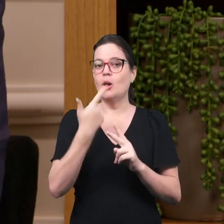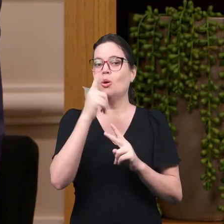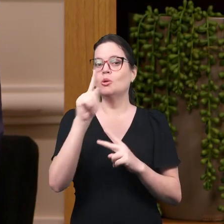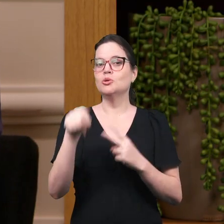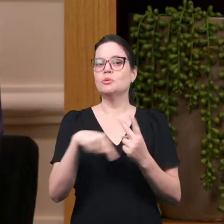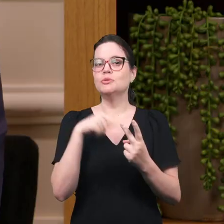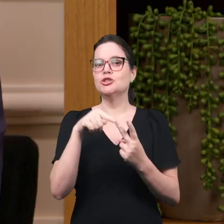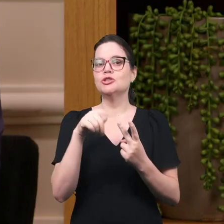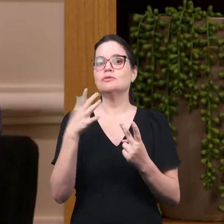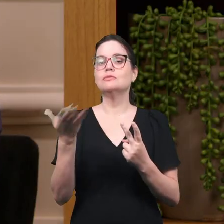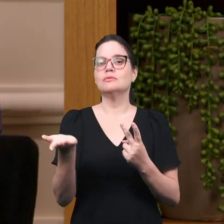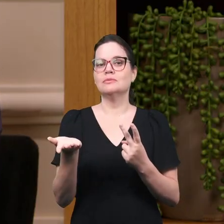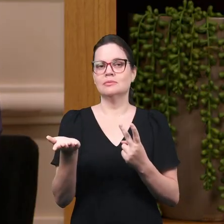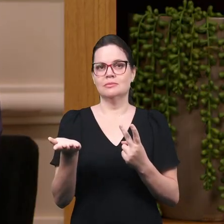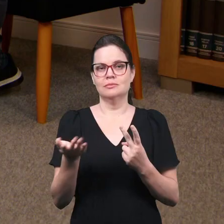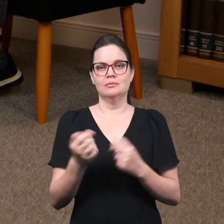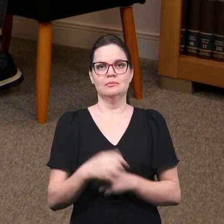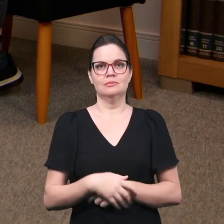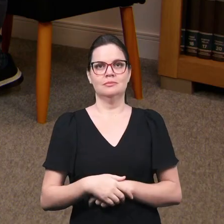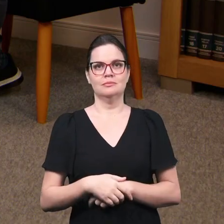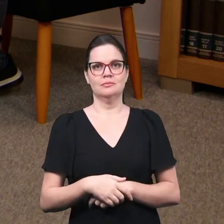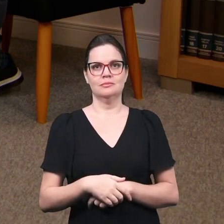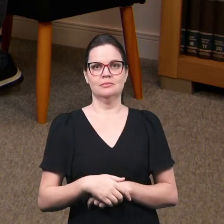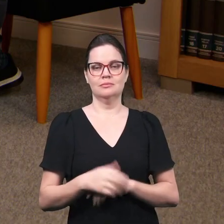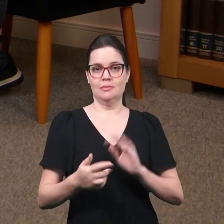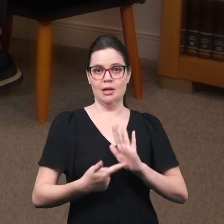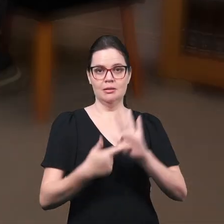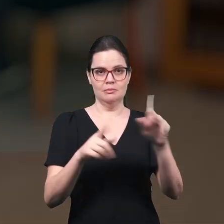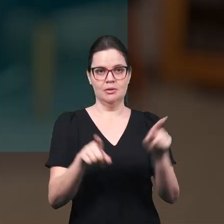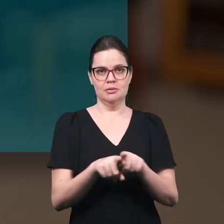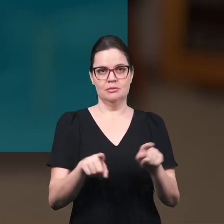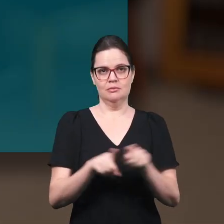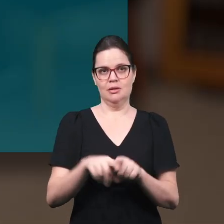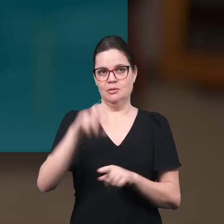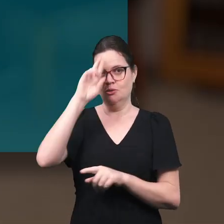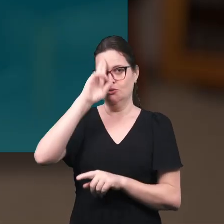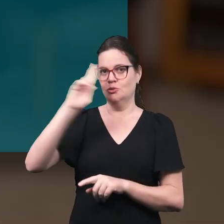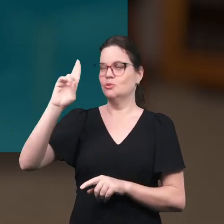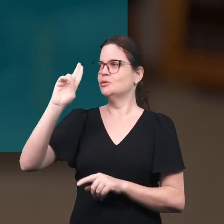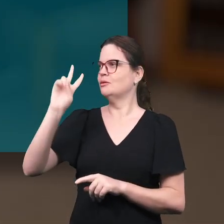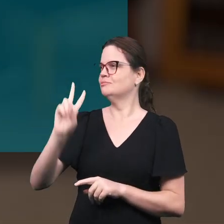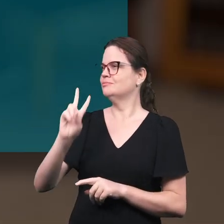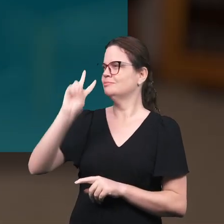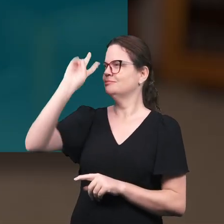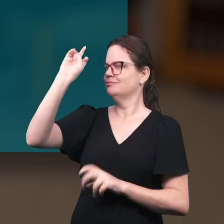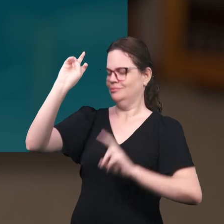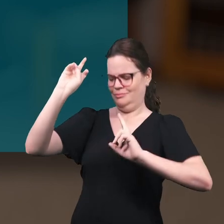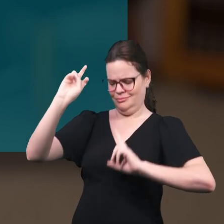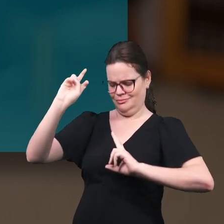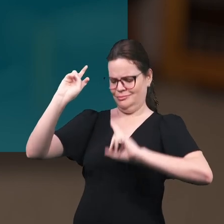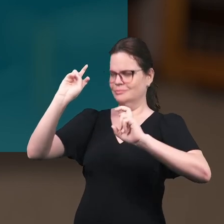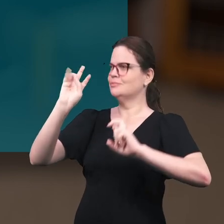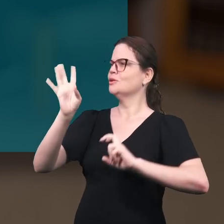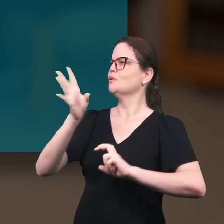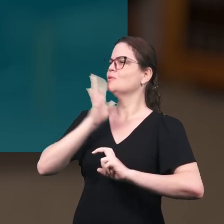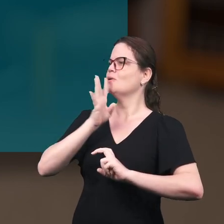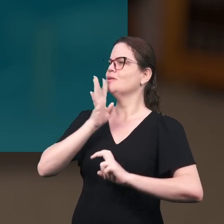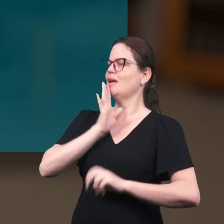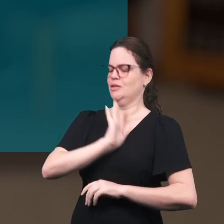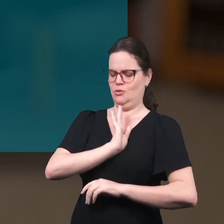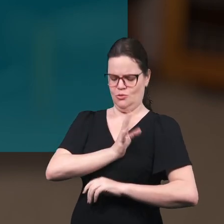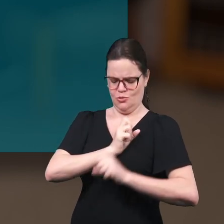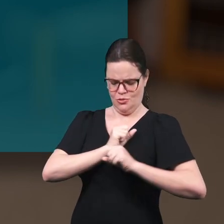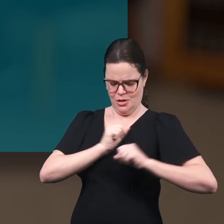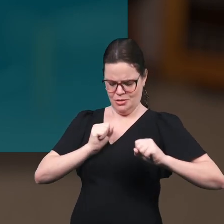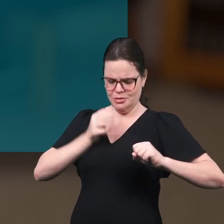outro objetivo, pastor Fernando, ele diz aqui: sonda-me, ó Deus, e conhece o meu coração.